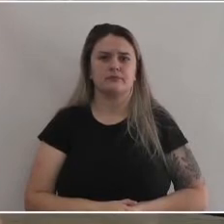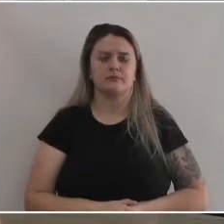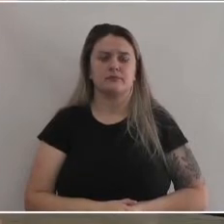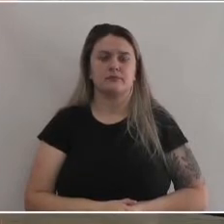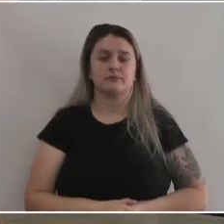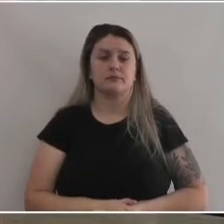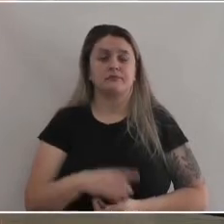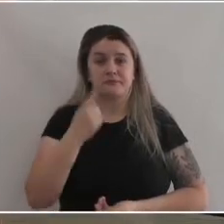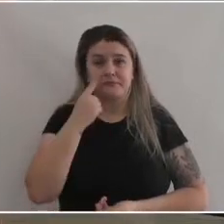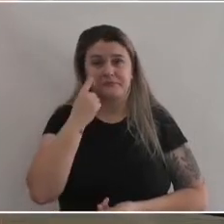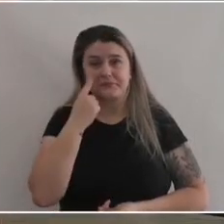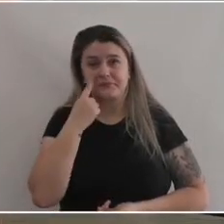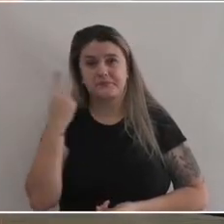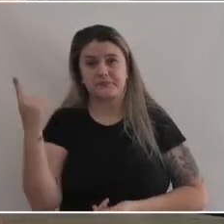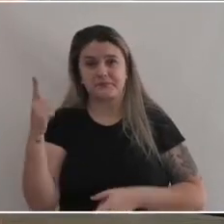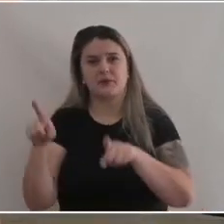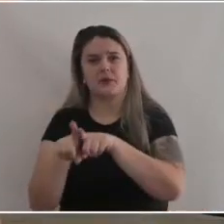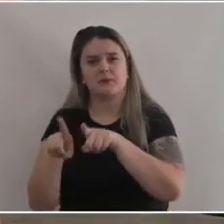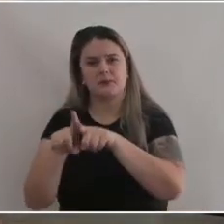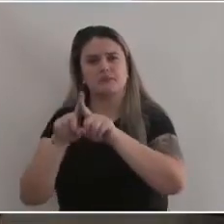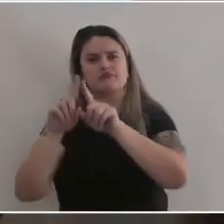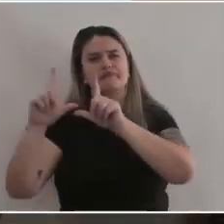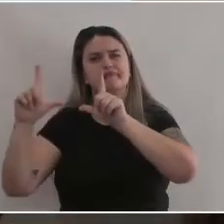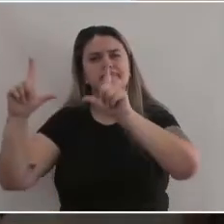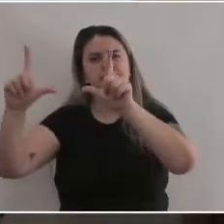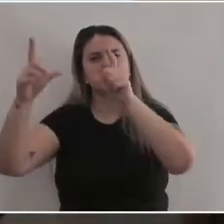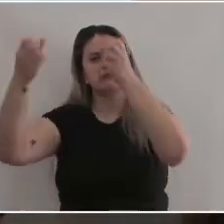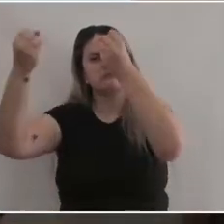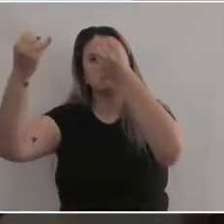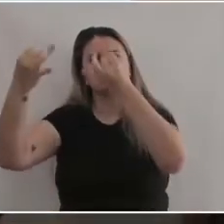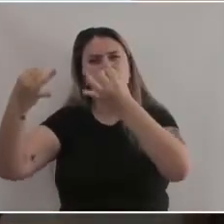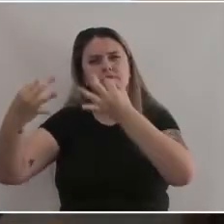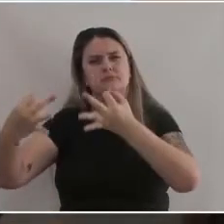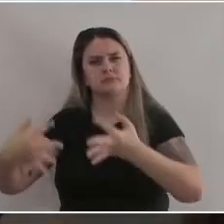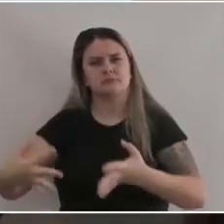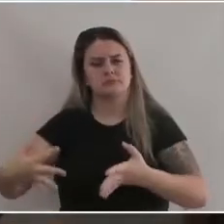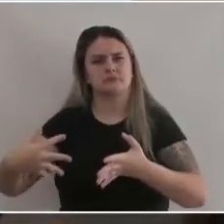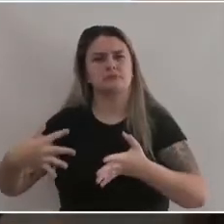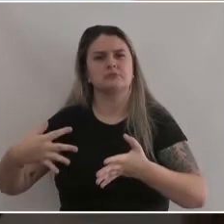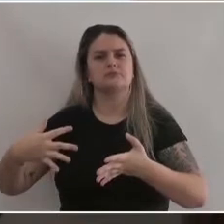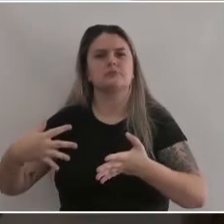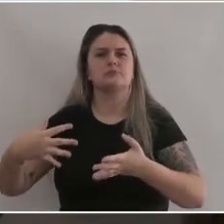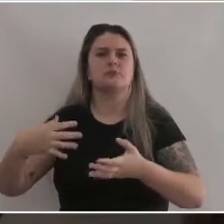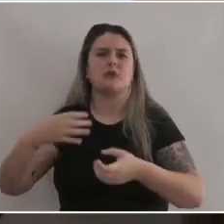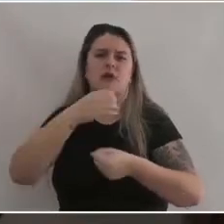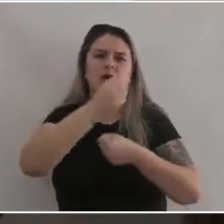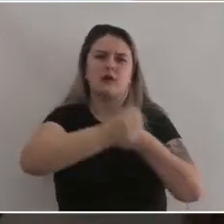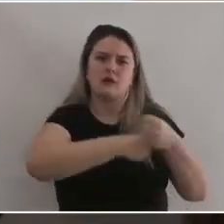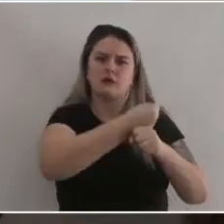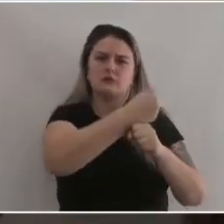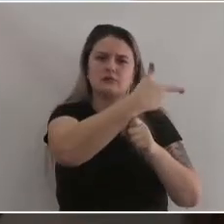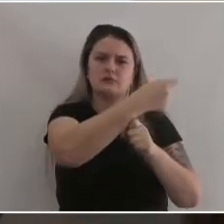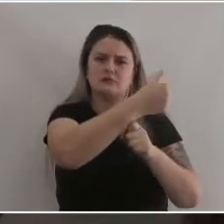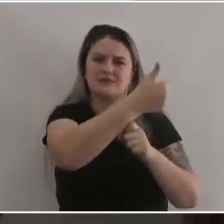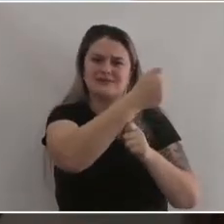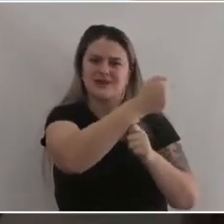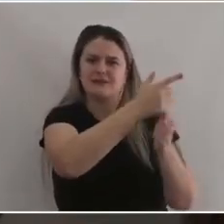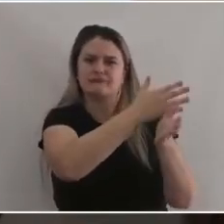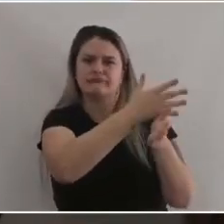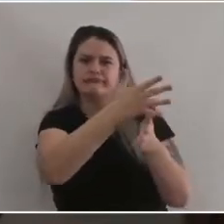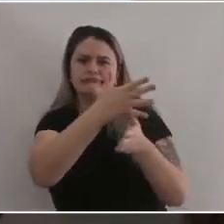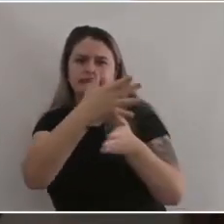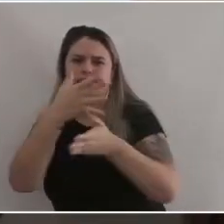Aqui também um quadro explicativo da receita desde 2017